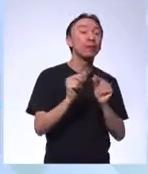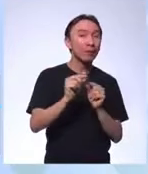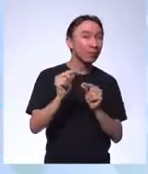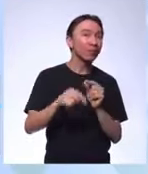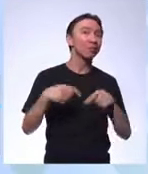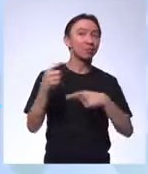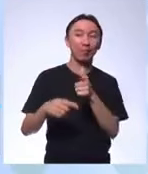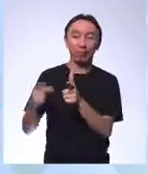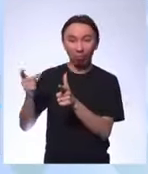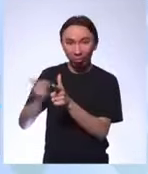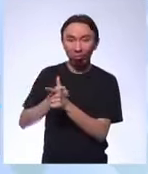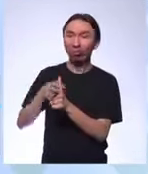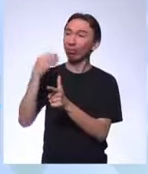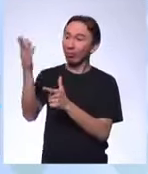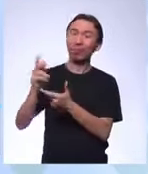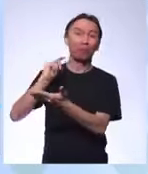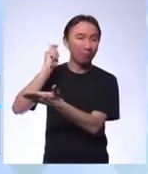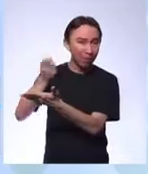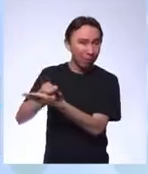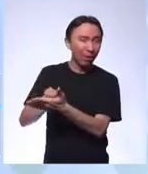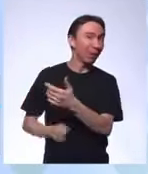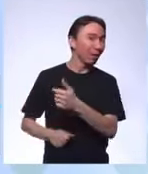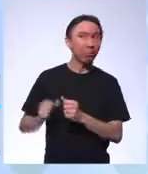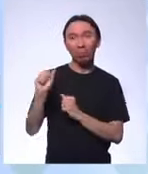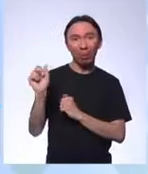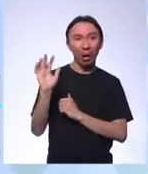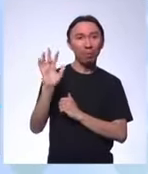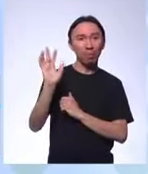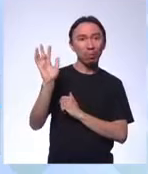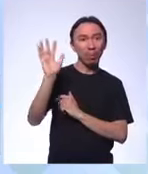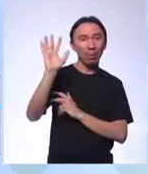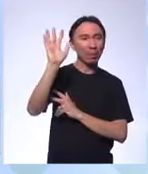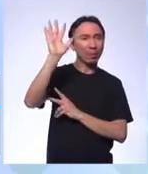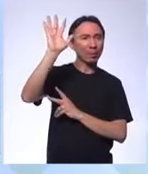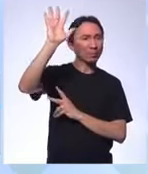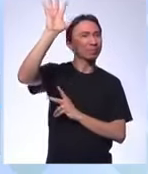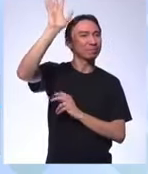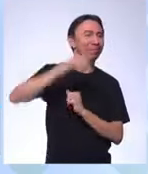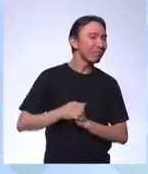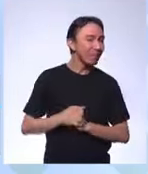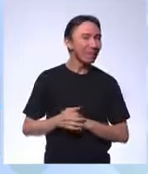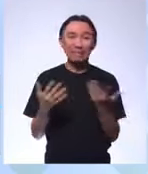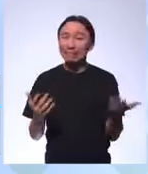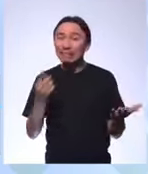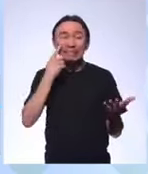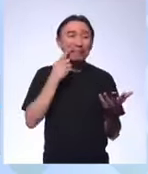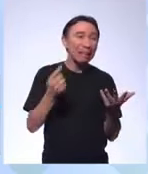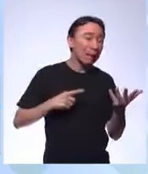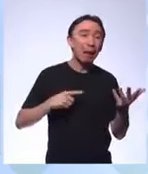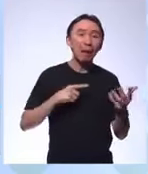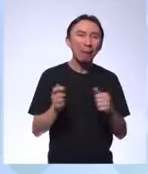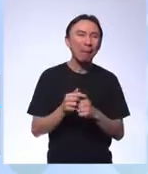para pagar, inflação, né? Tanto que os reflexos desse momento do milagre econômico, que era um crescimento